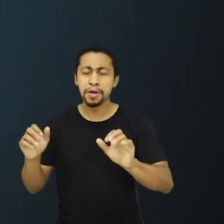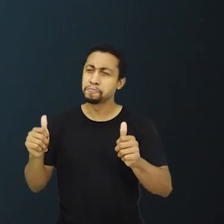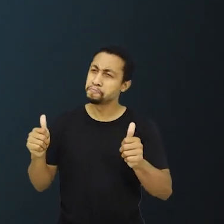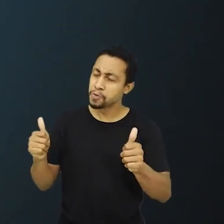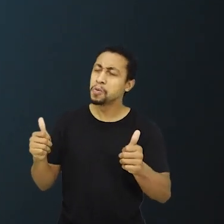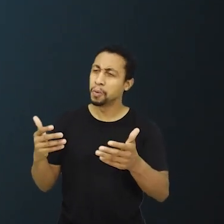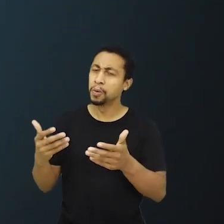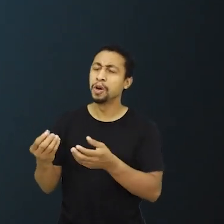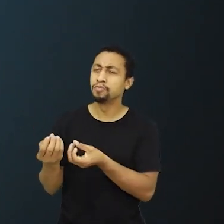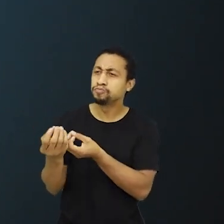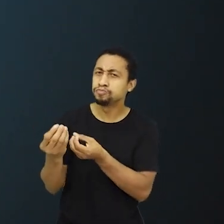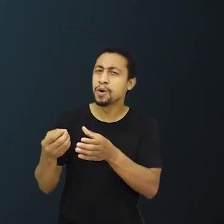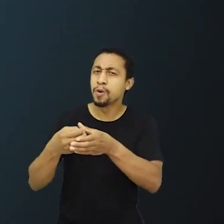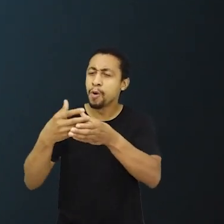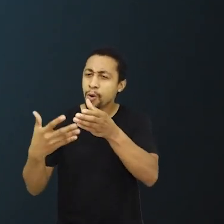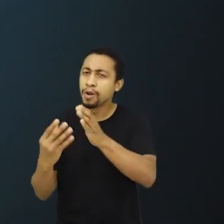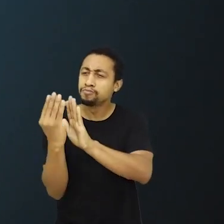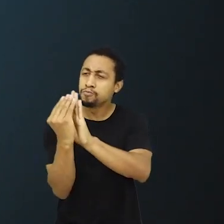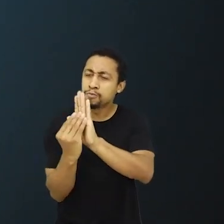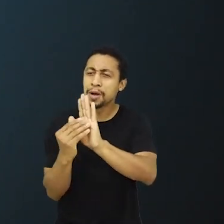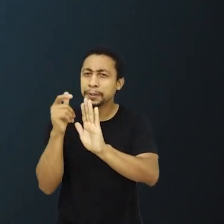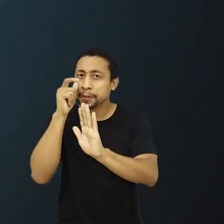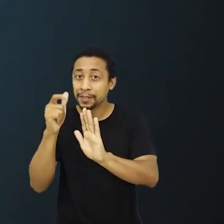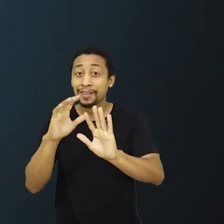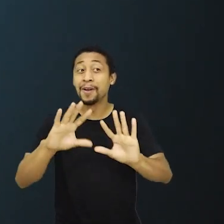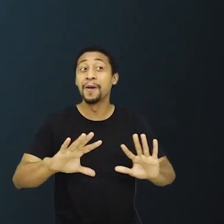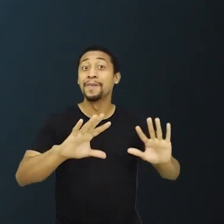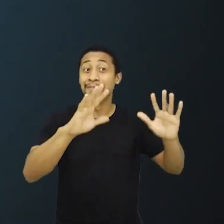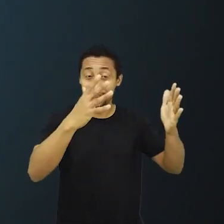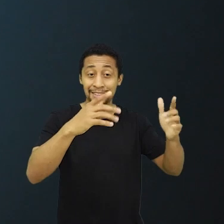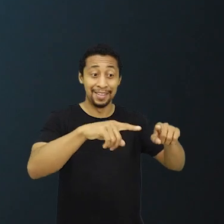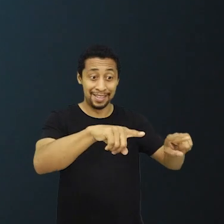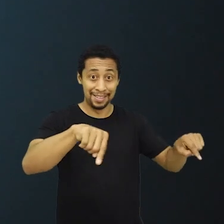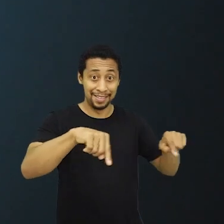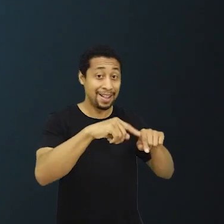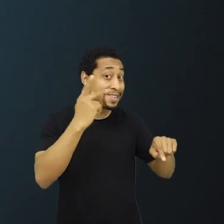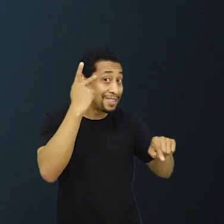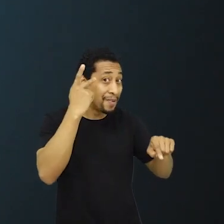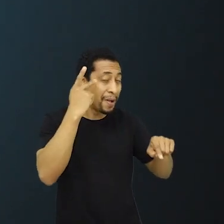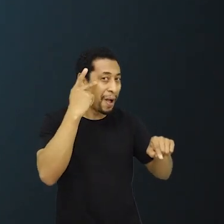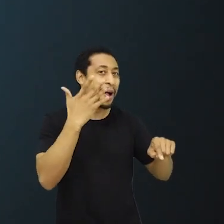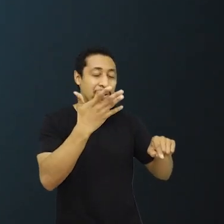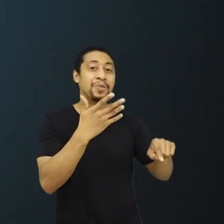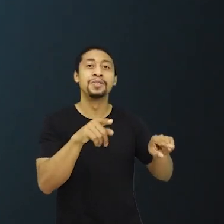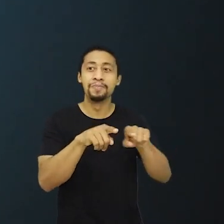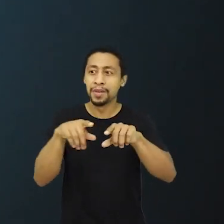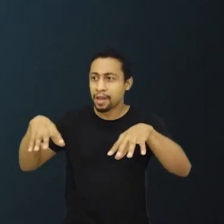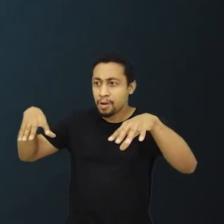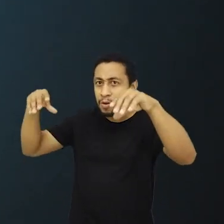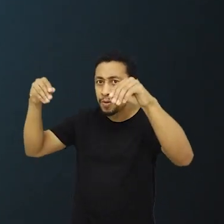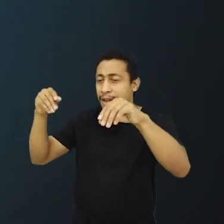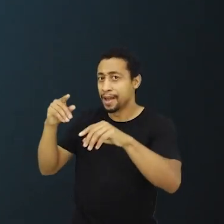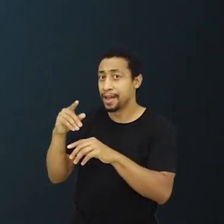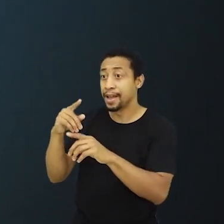muito interessantes, as celebrações na Sala São Paulo, na Catedral da Sé, com o coral Martin Luther King.